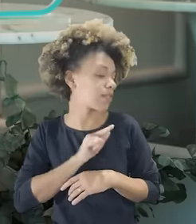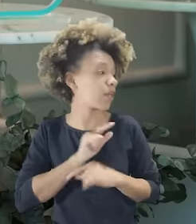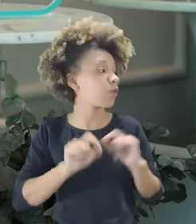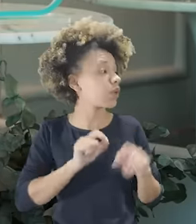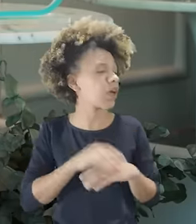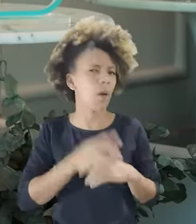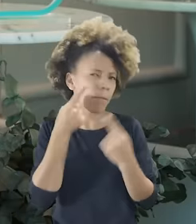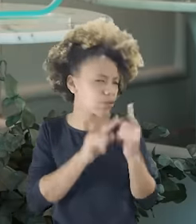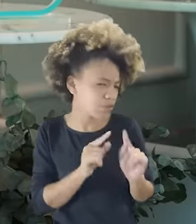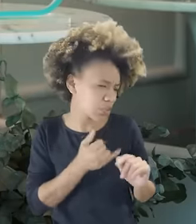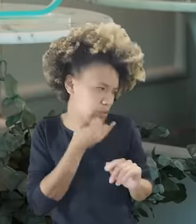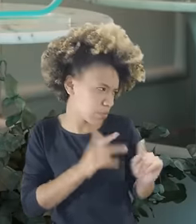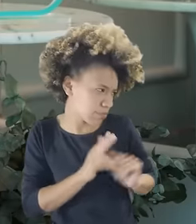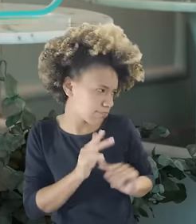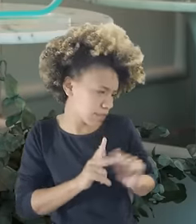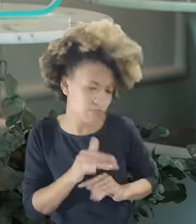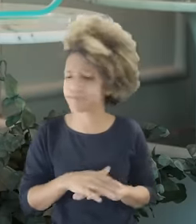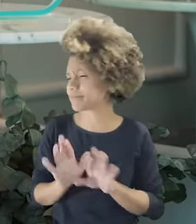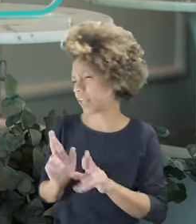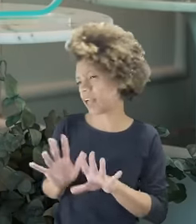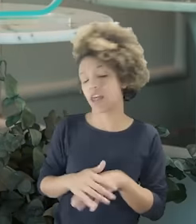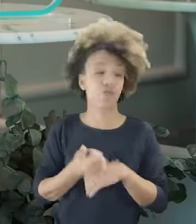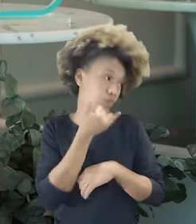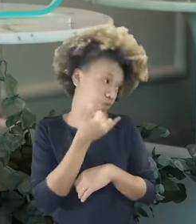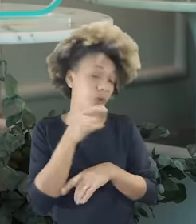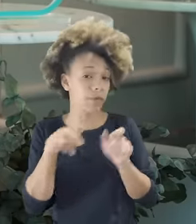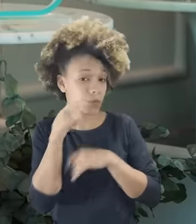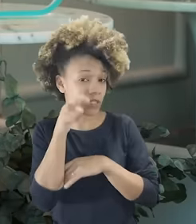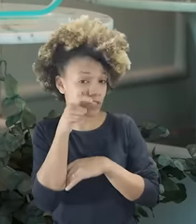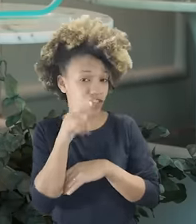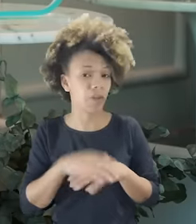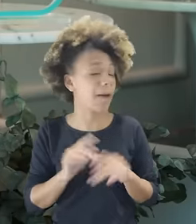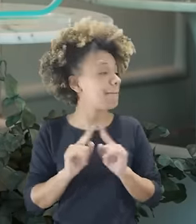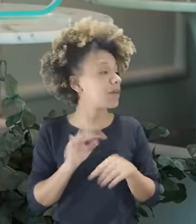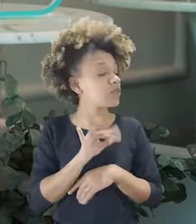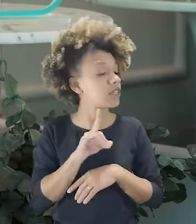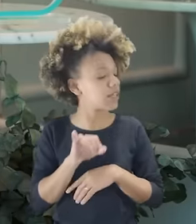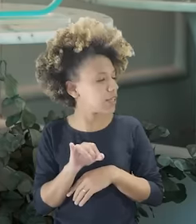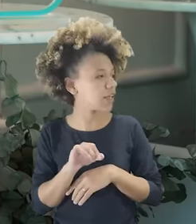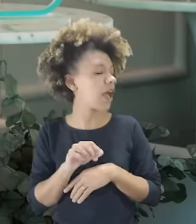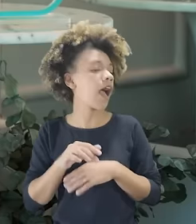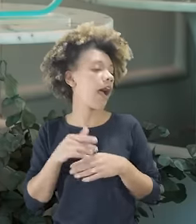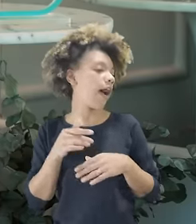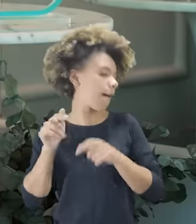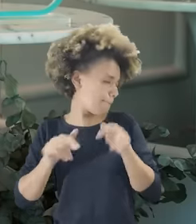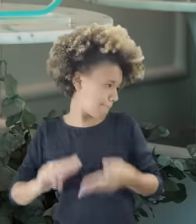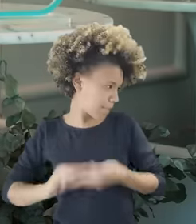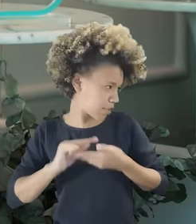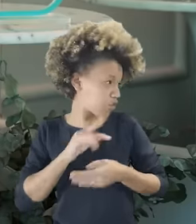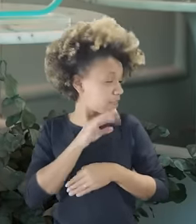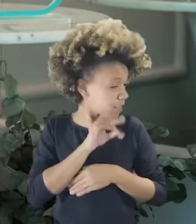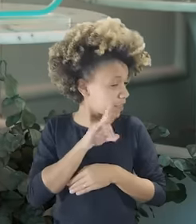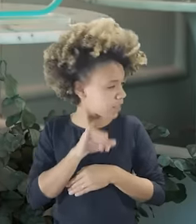forneceu uma dúvida que eu tenho desculpa te interromper interrom muito tal Desculpa até o pessoal que tá assistindo Ah o TDI a paciente que tem TDI